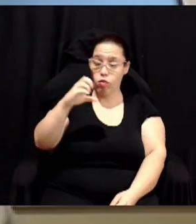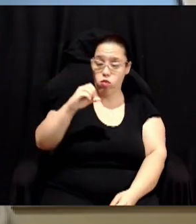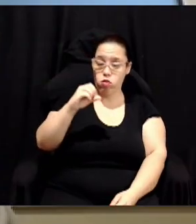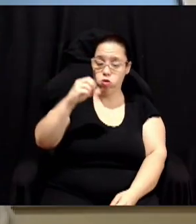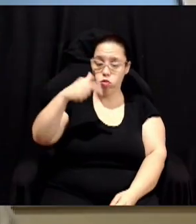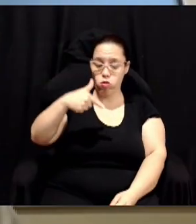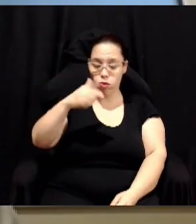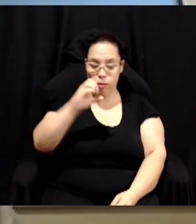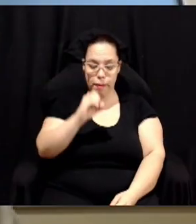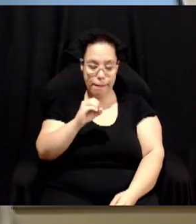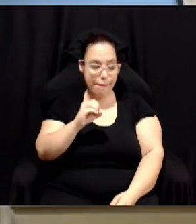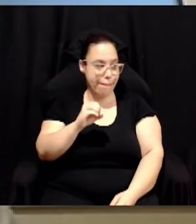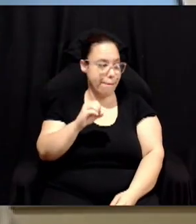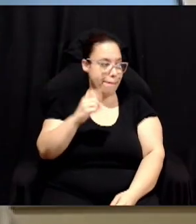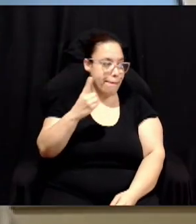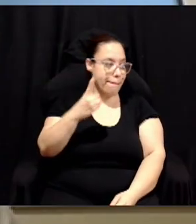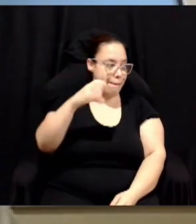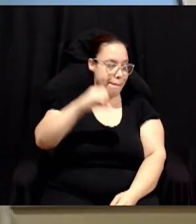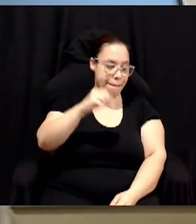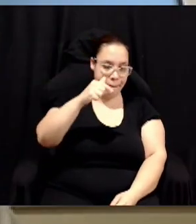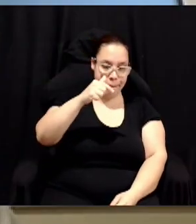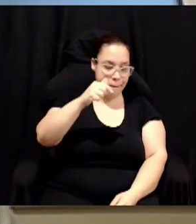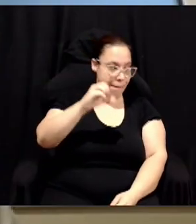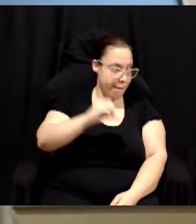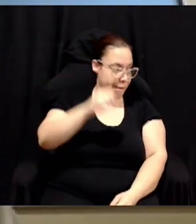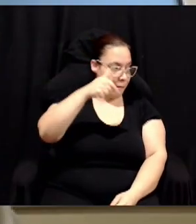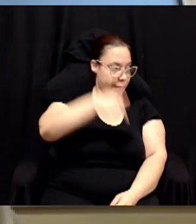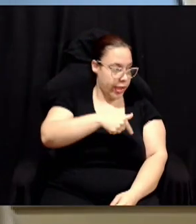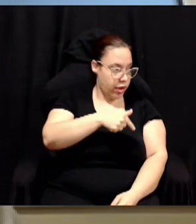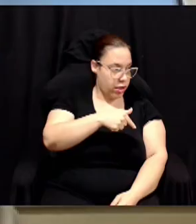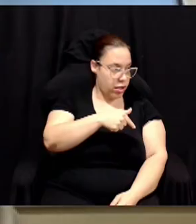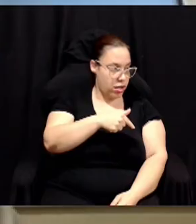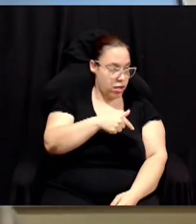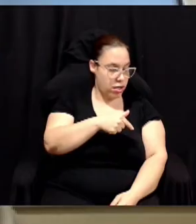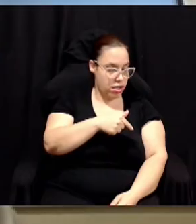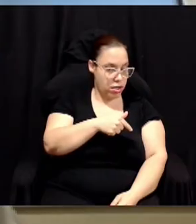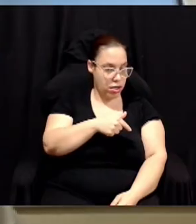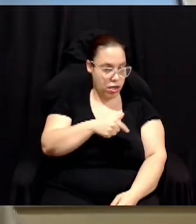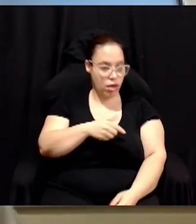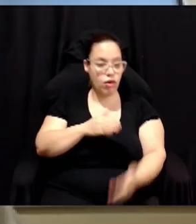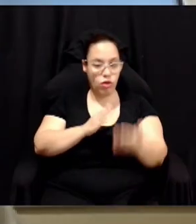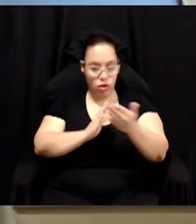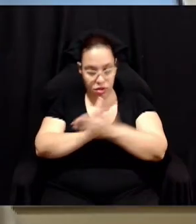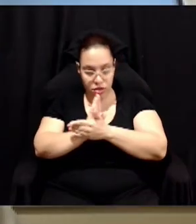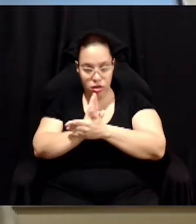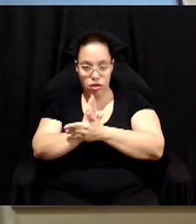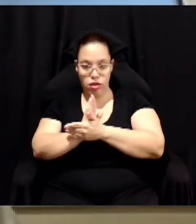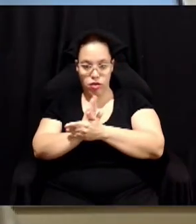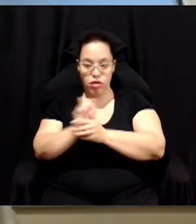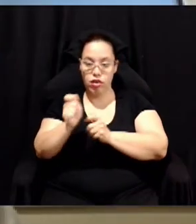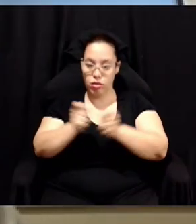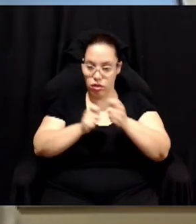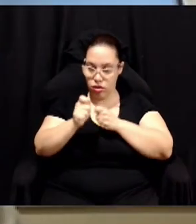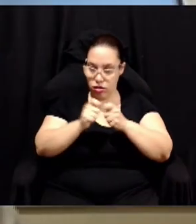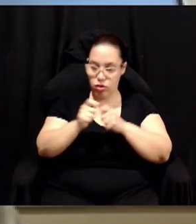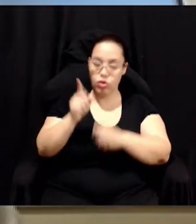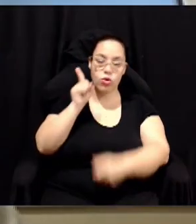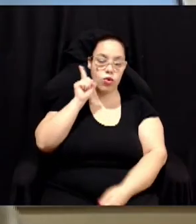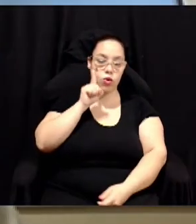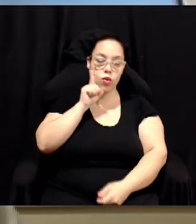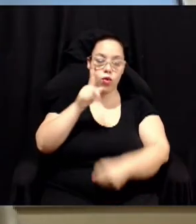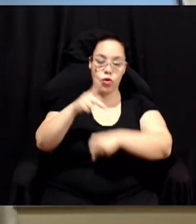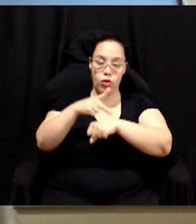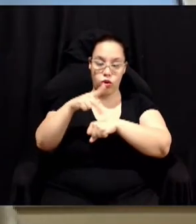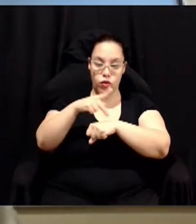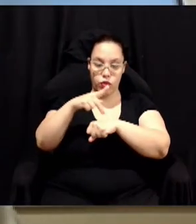Em 1997, ela foi autorizada pela agência reguladora nos Estados Unidos e aí começou